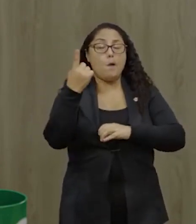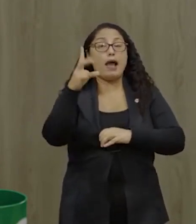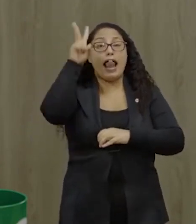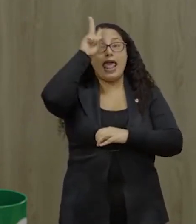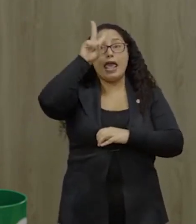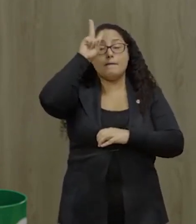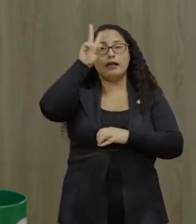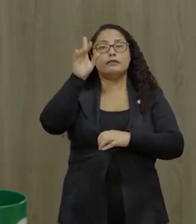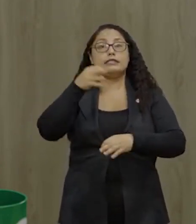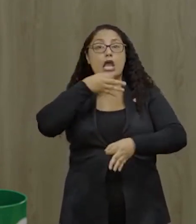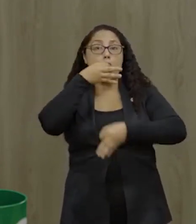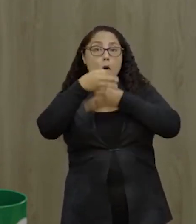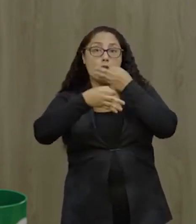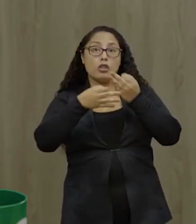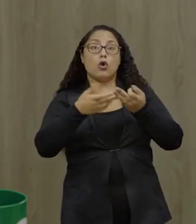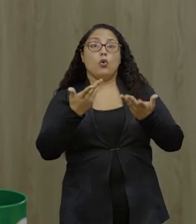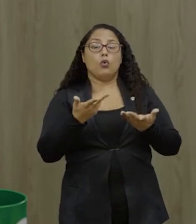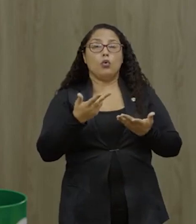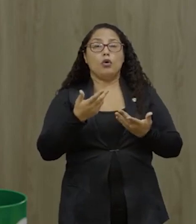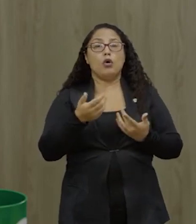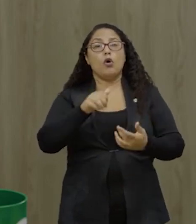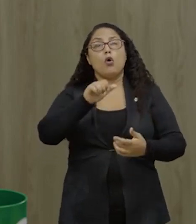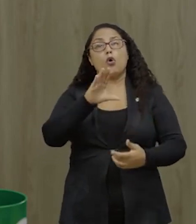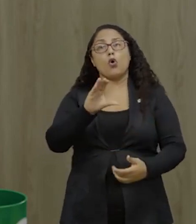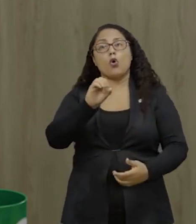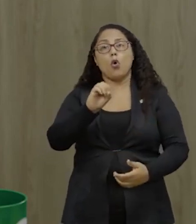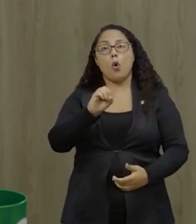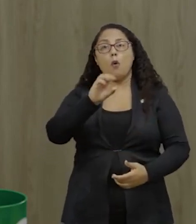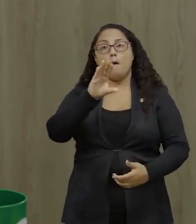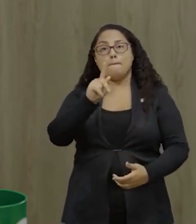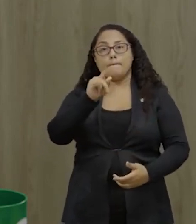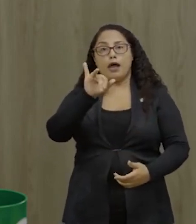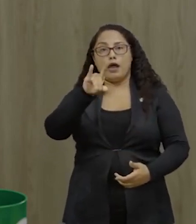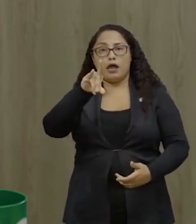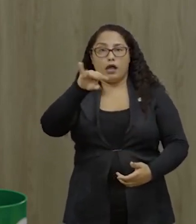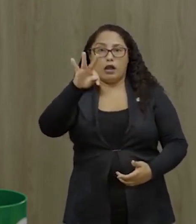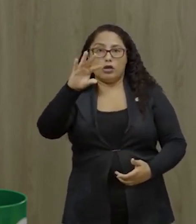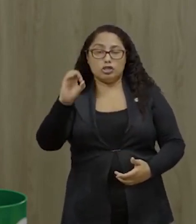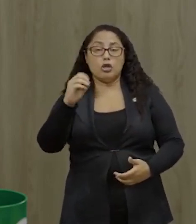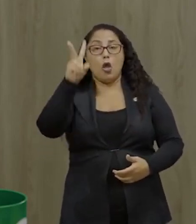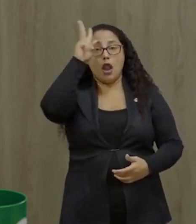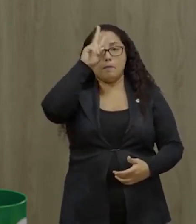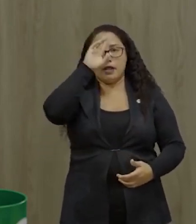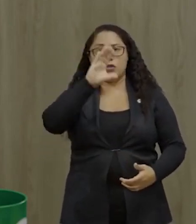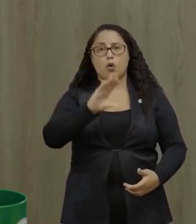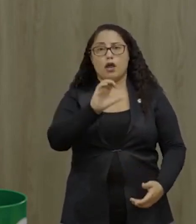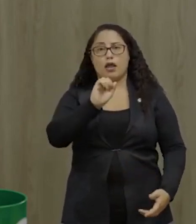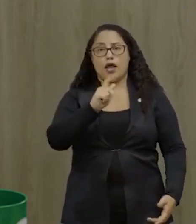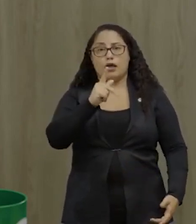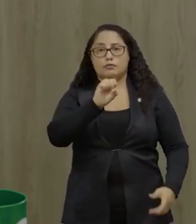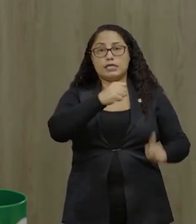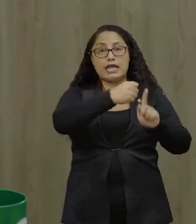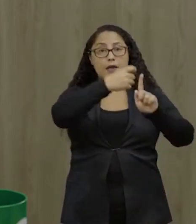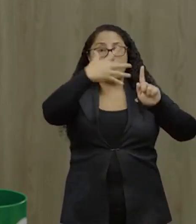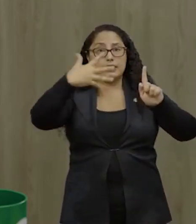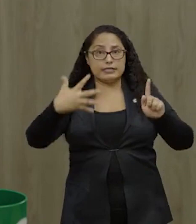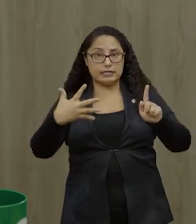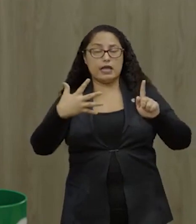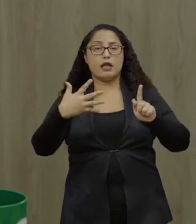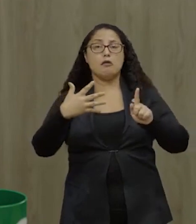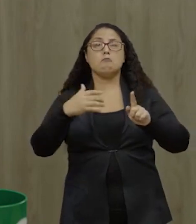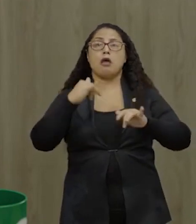me lembrei agora, você citou o Copilot, né? Copilot. Eu lembrei agora do Casper, que é uma extensão